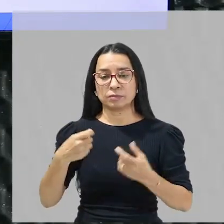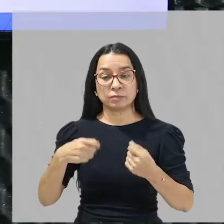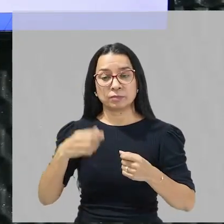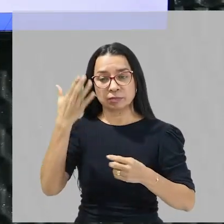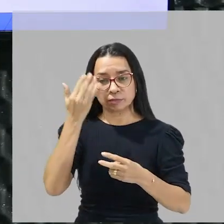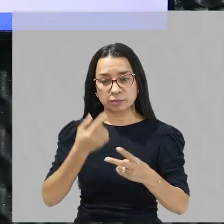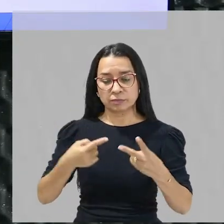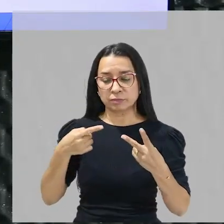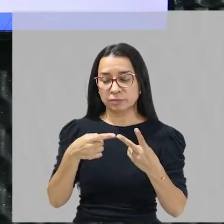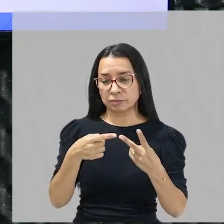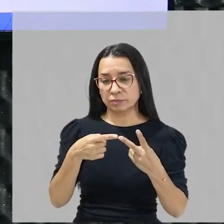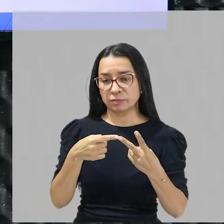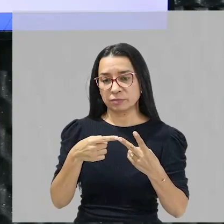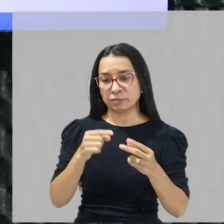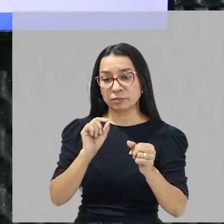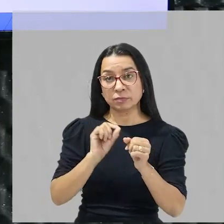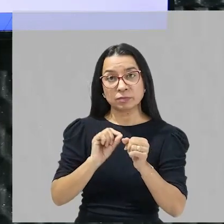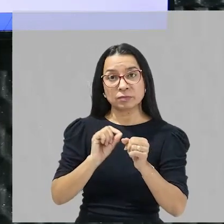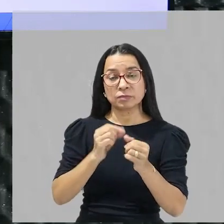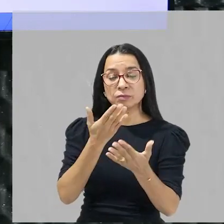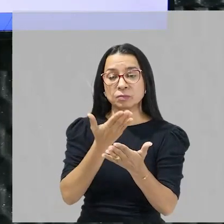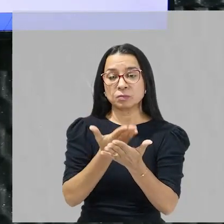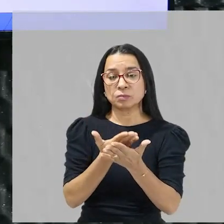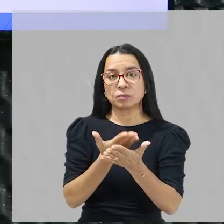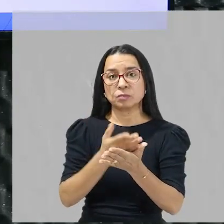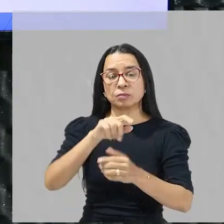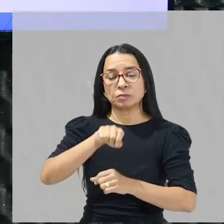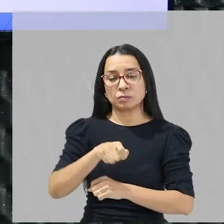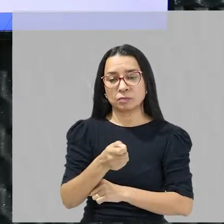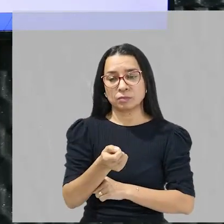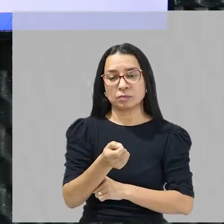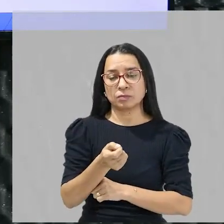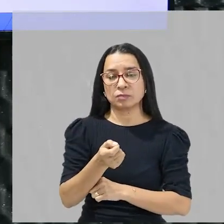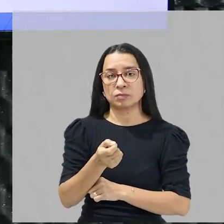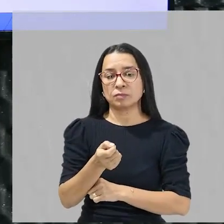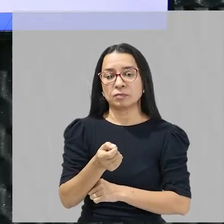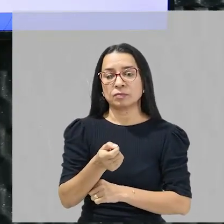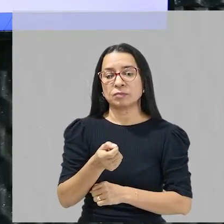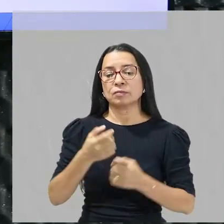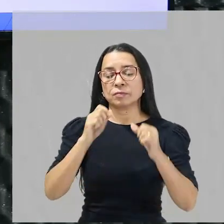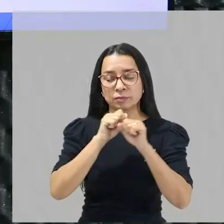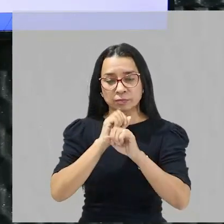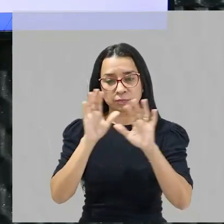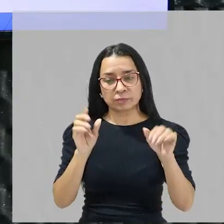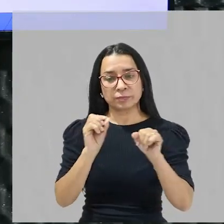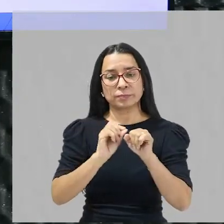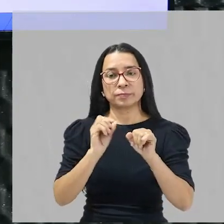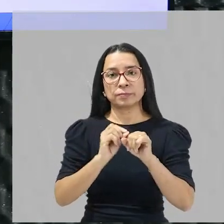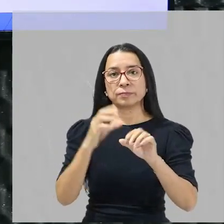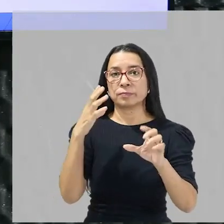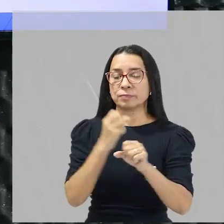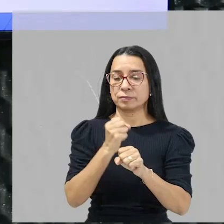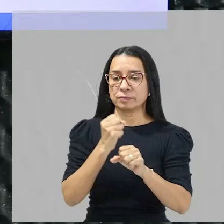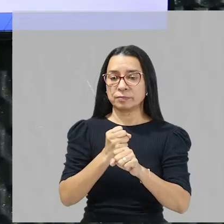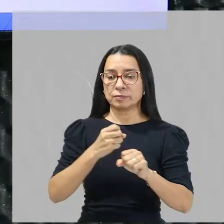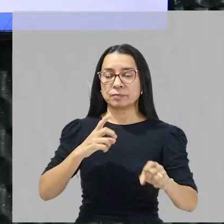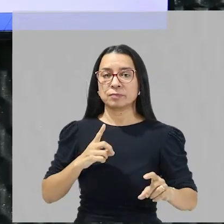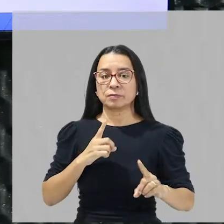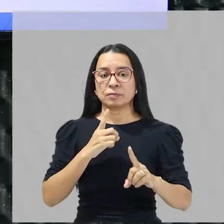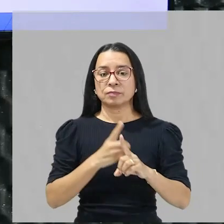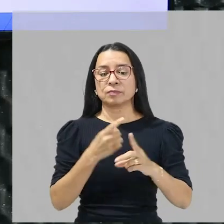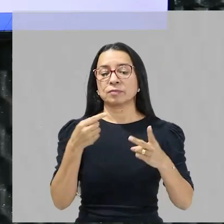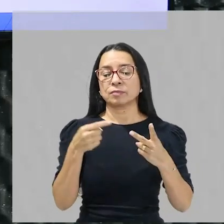raízes dessa função quadrática. E, claro, a gente vai fazer o cálculo do discriminante delta, vai encontrar